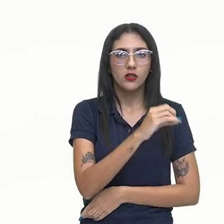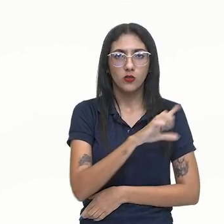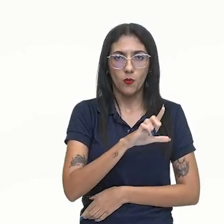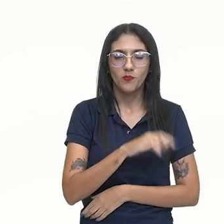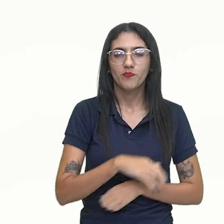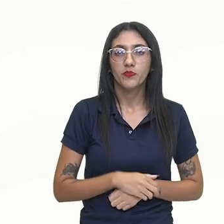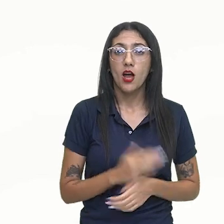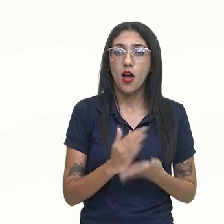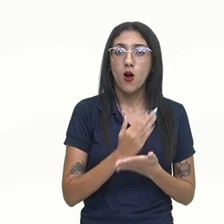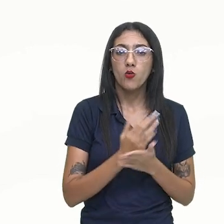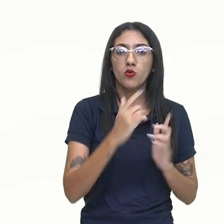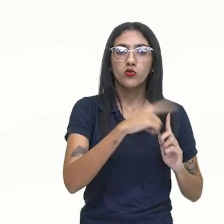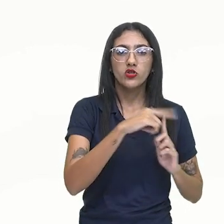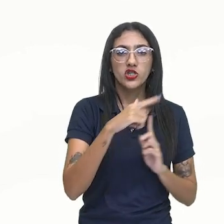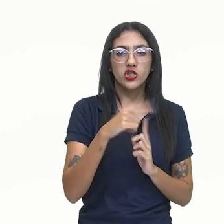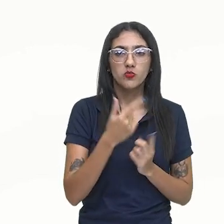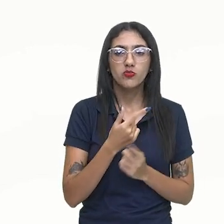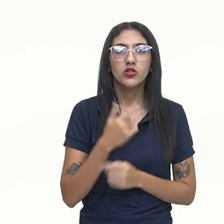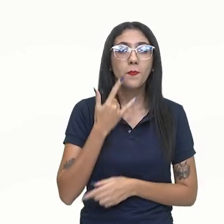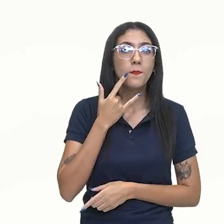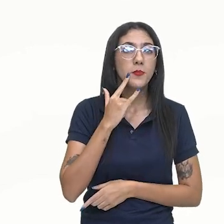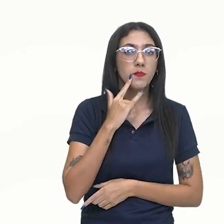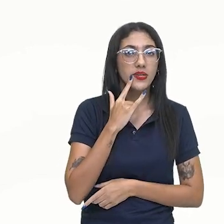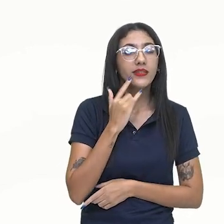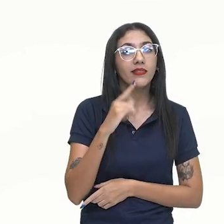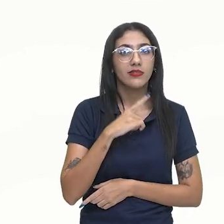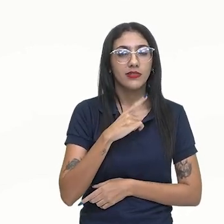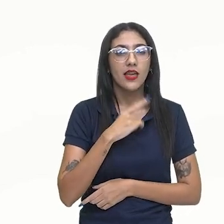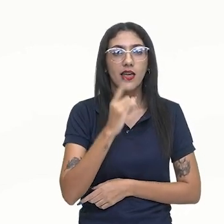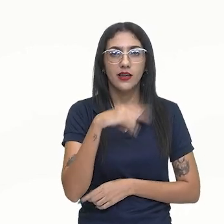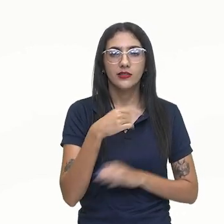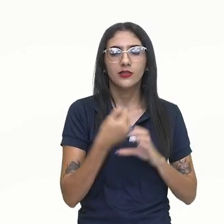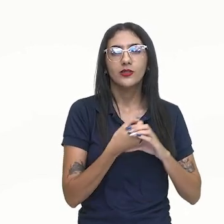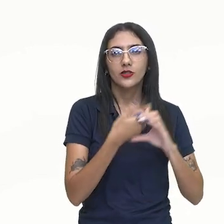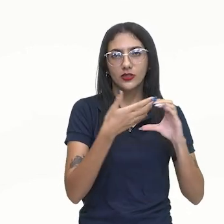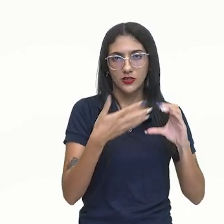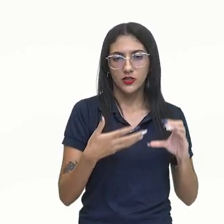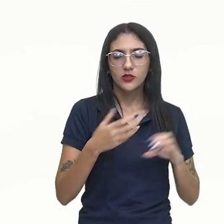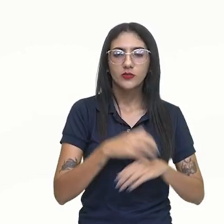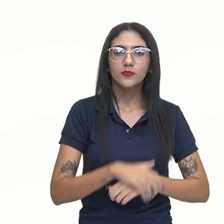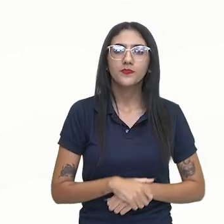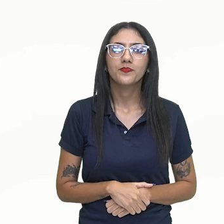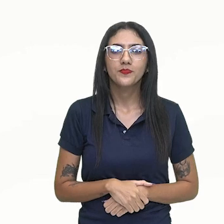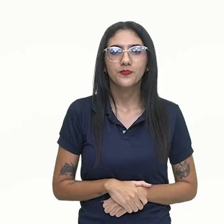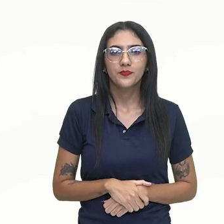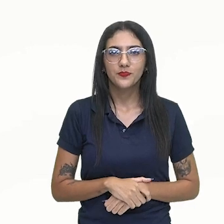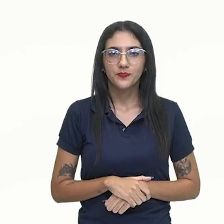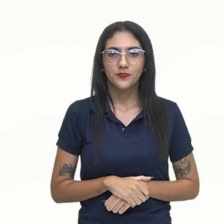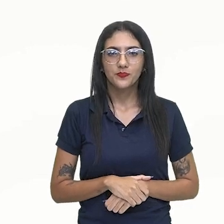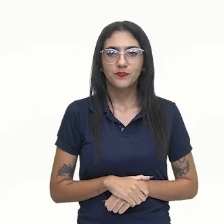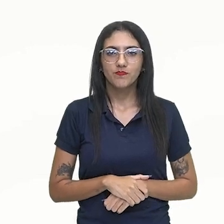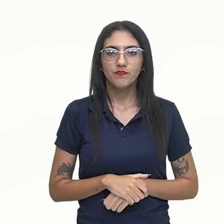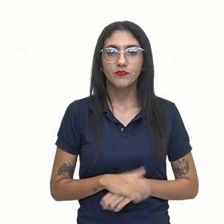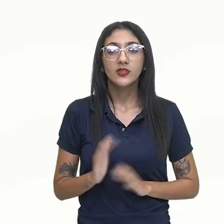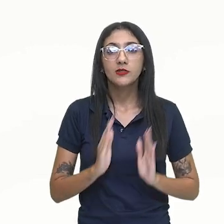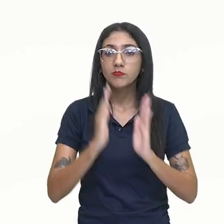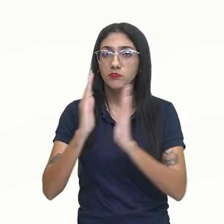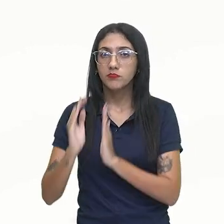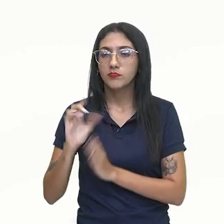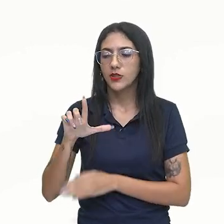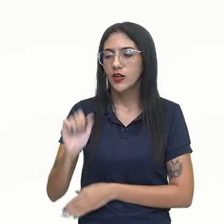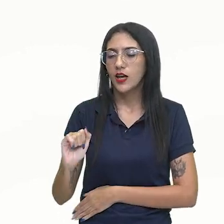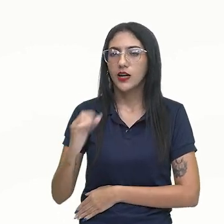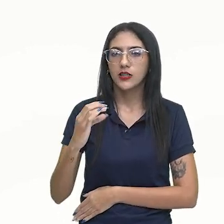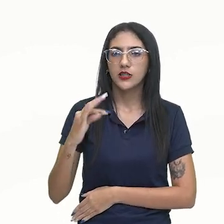aí elas vão apresentar essa característica aí. Temos também a fermentação